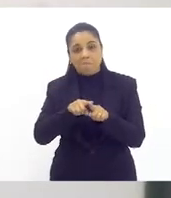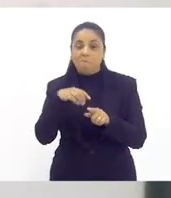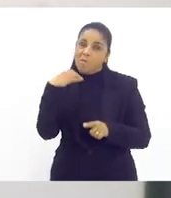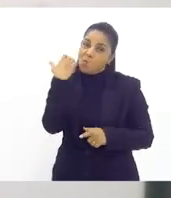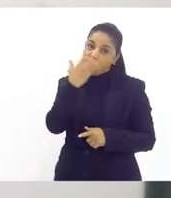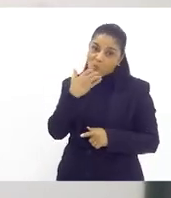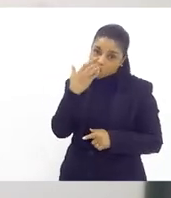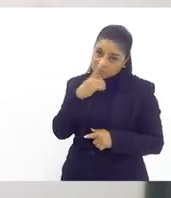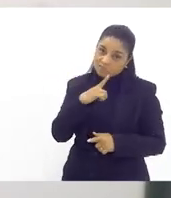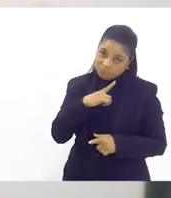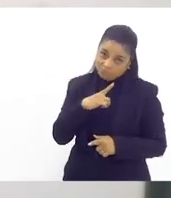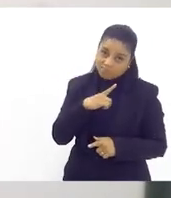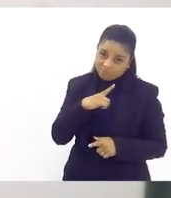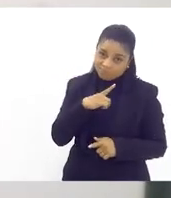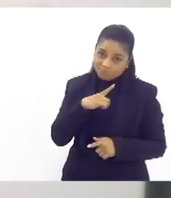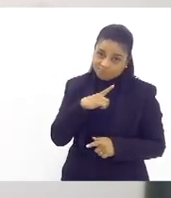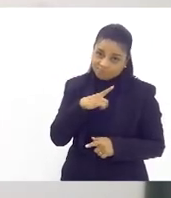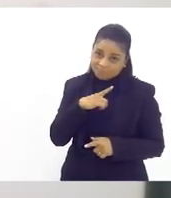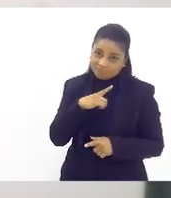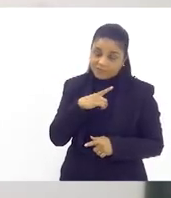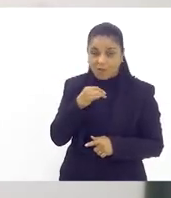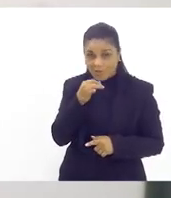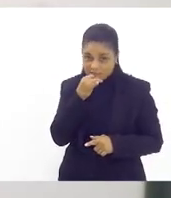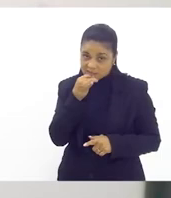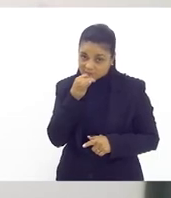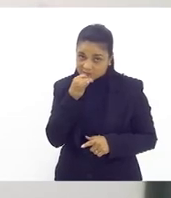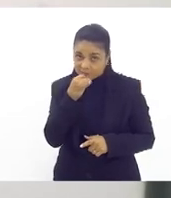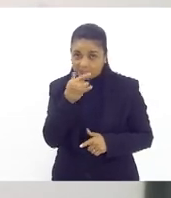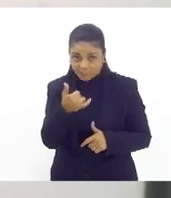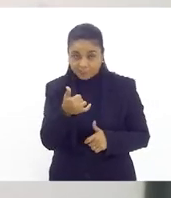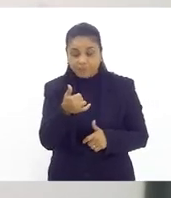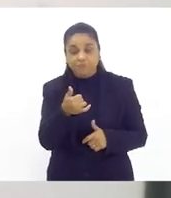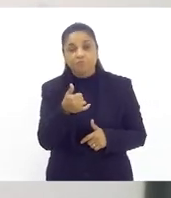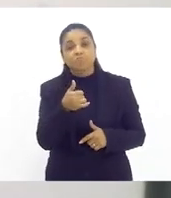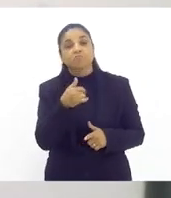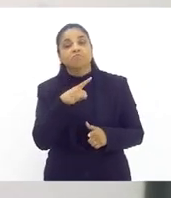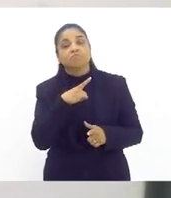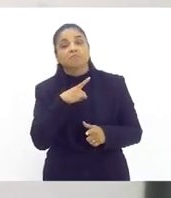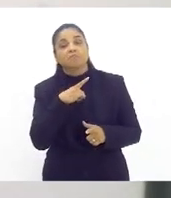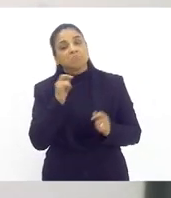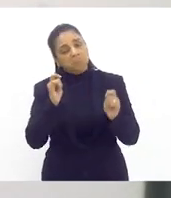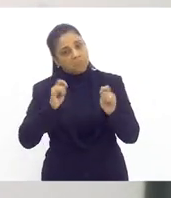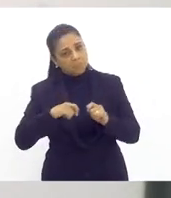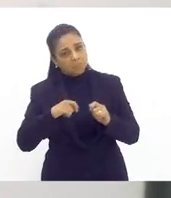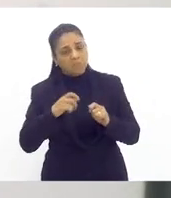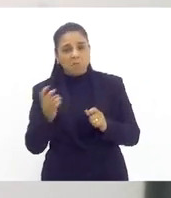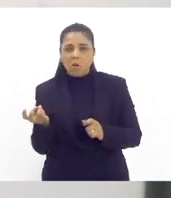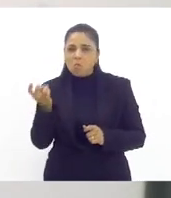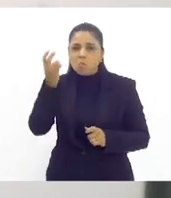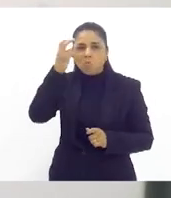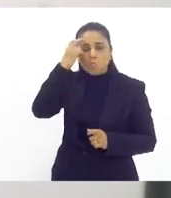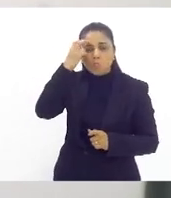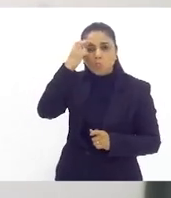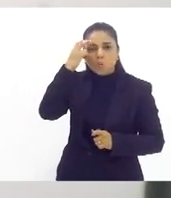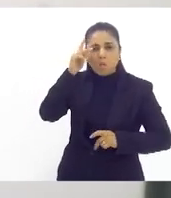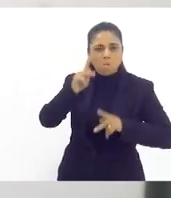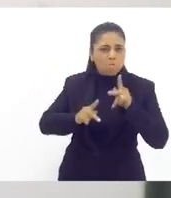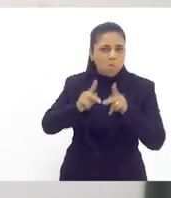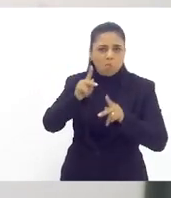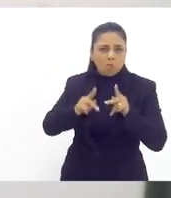música esse tipo de exemplo que eu tô dando Ok mas pode ser as culturas populares e tradicionais